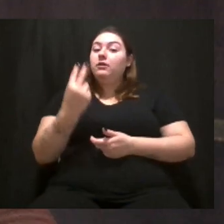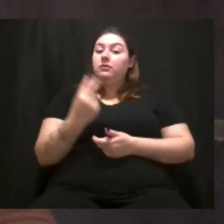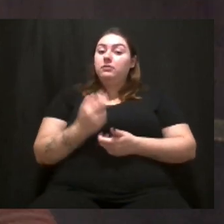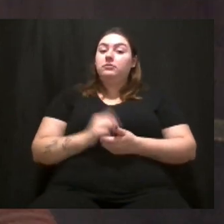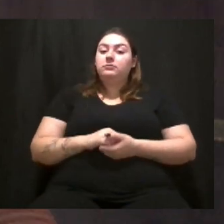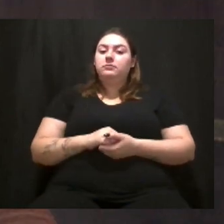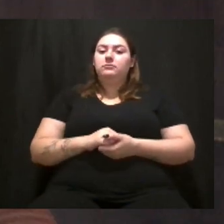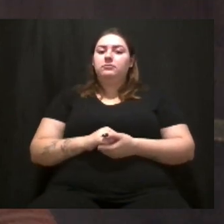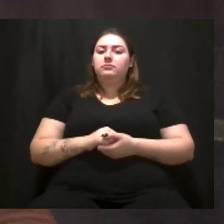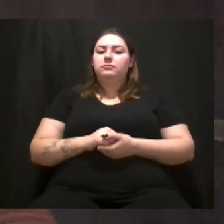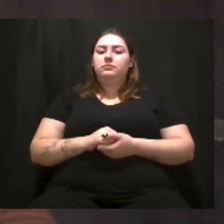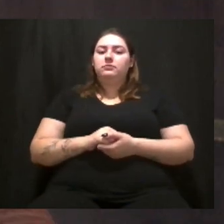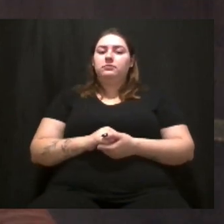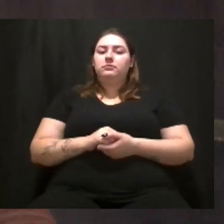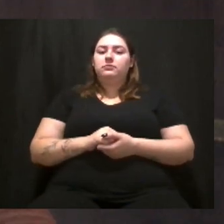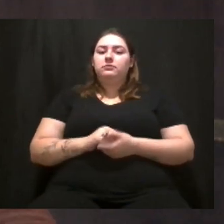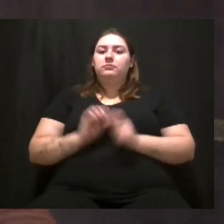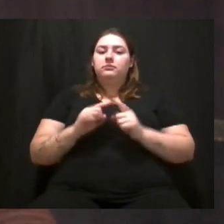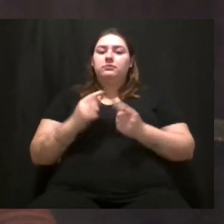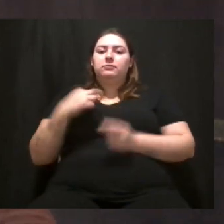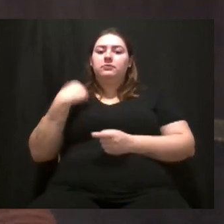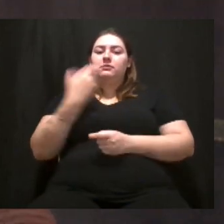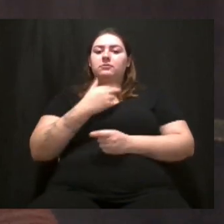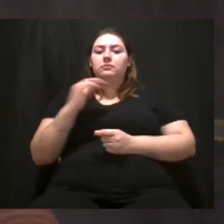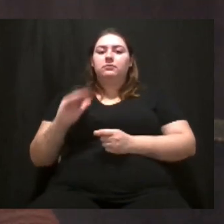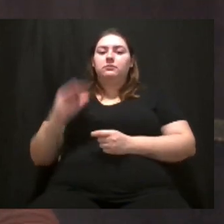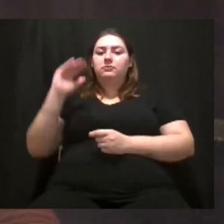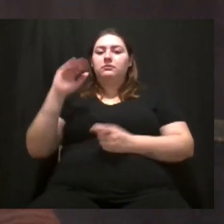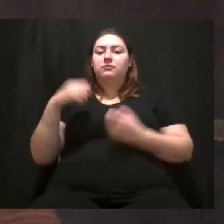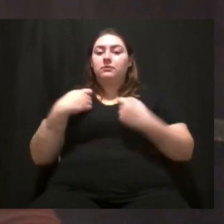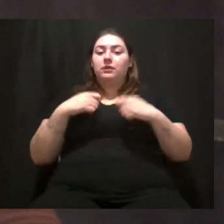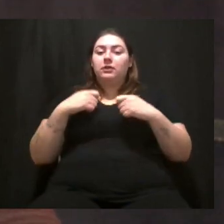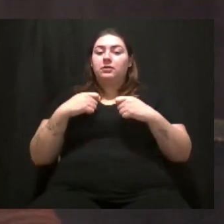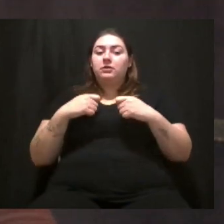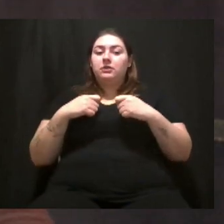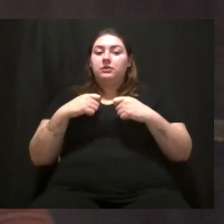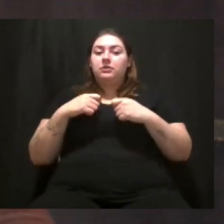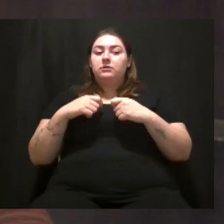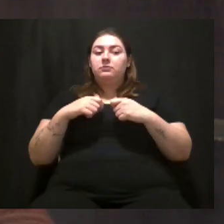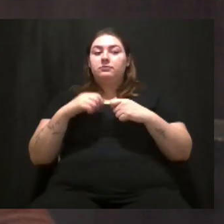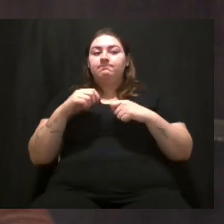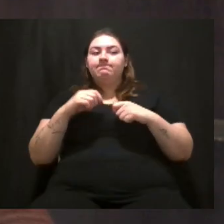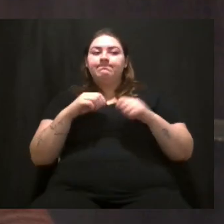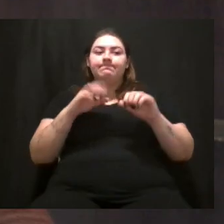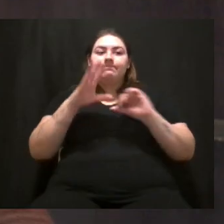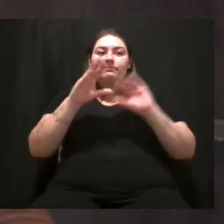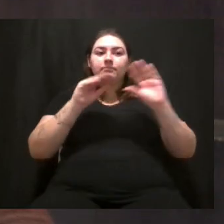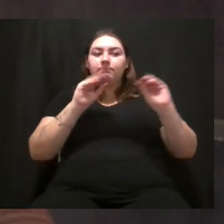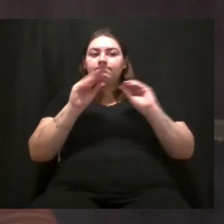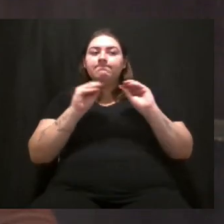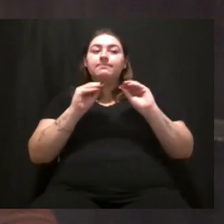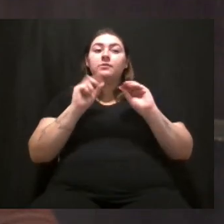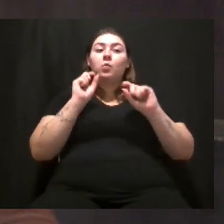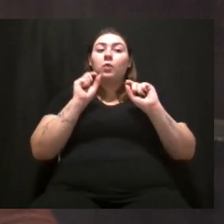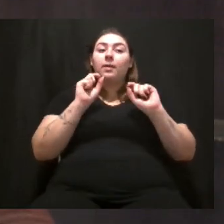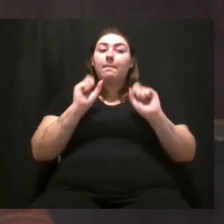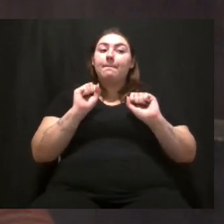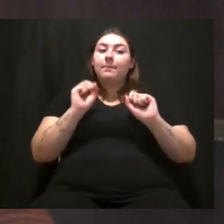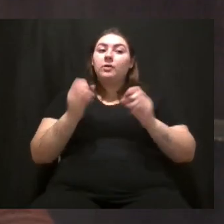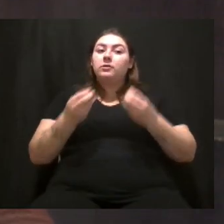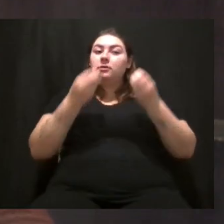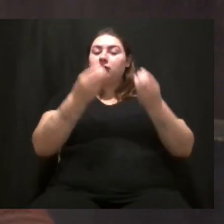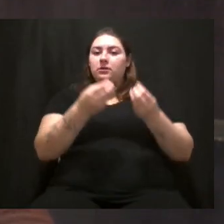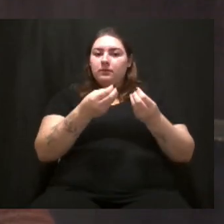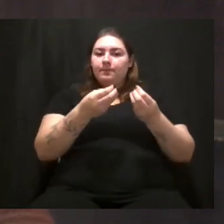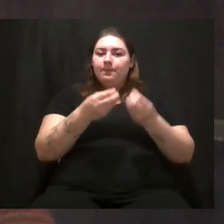Só que a gente adulto tem que fazer filtros também com aquilo que a gente pode dar, né? Então muitas vezes meu filho pode estar incomodado